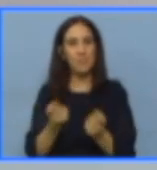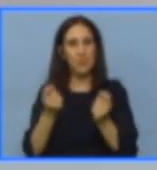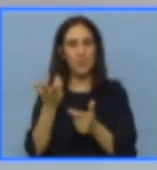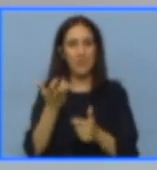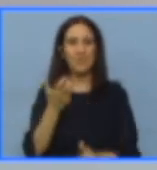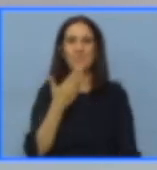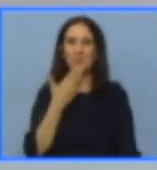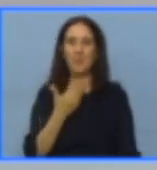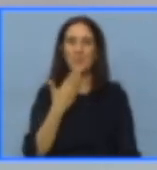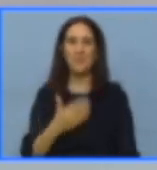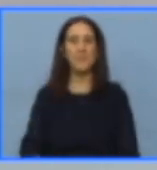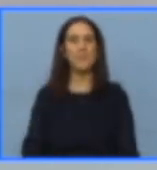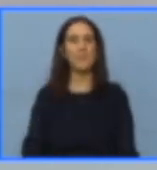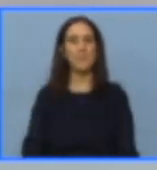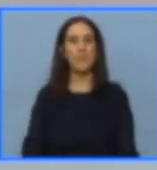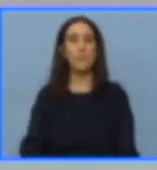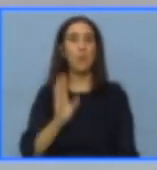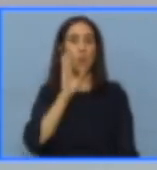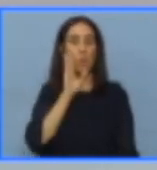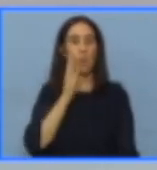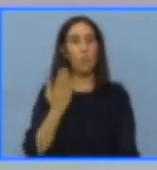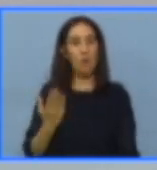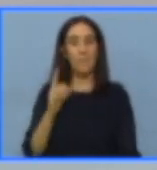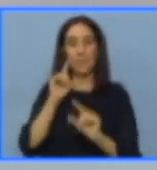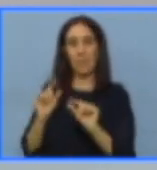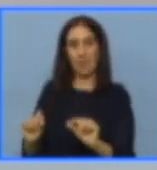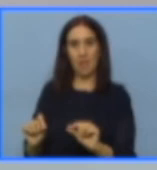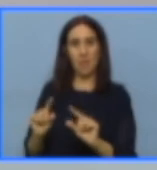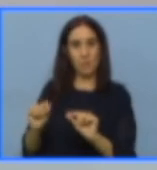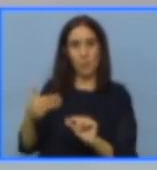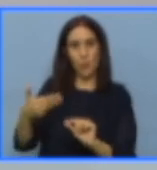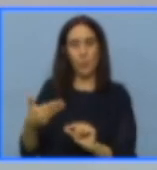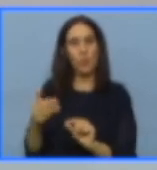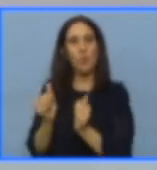Muito obrigado. Muito obrigado. Mais logo, siga-nos também na rádio, na Antena